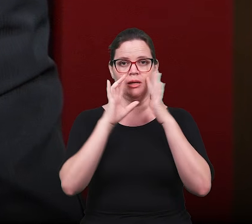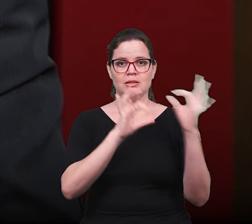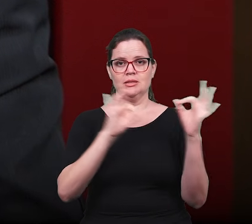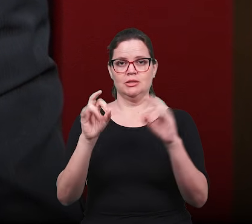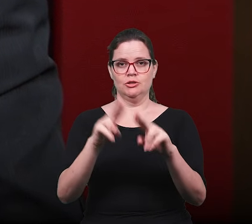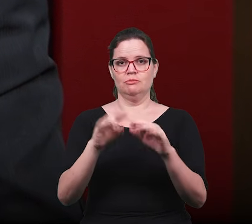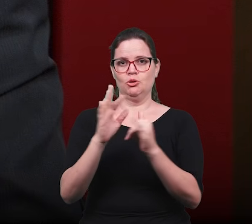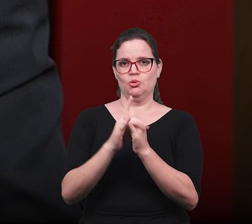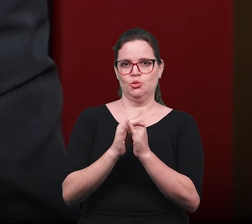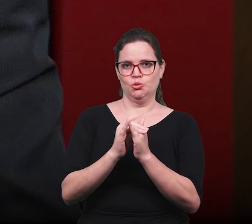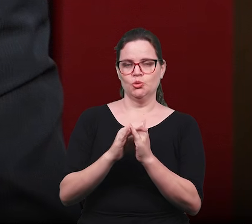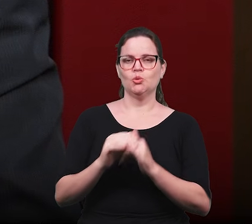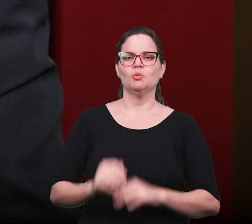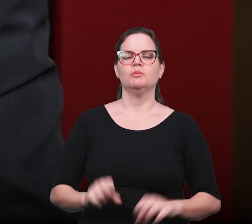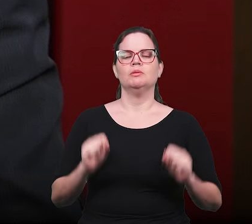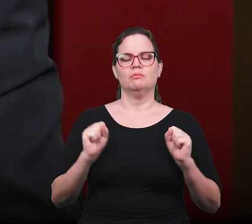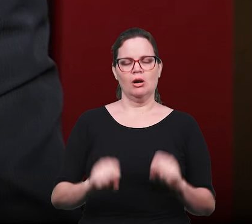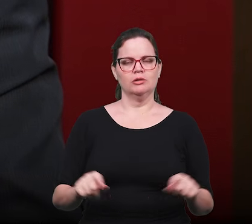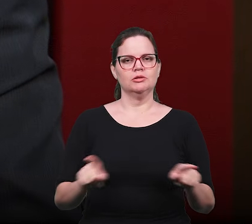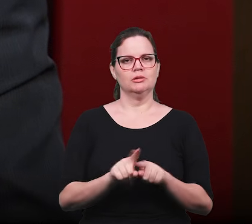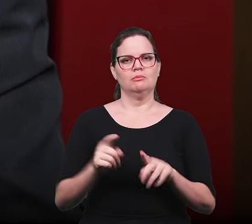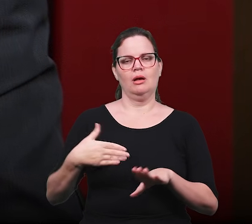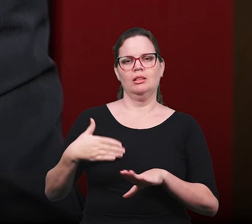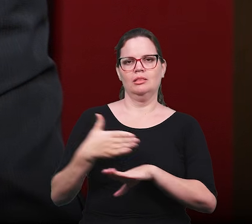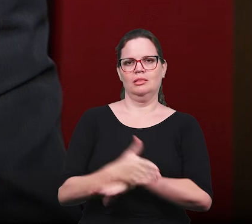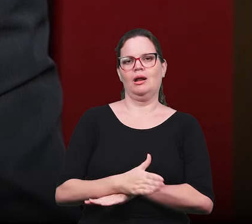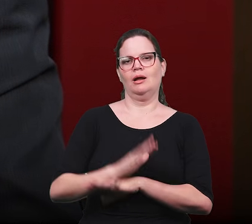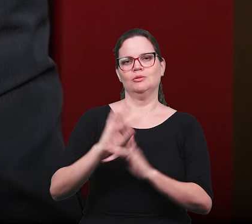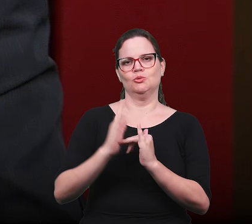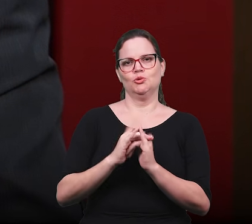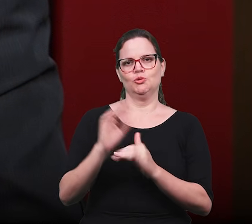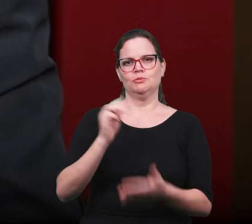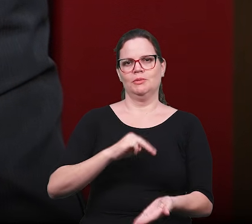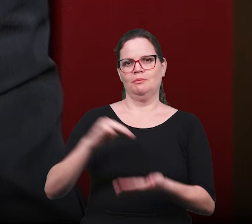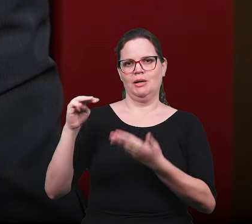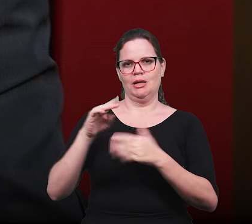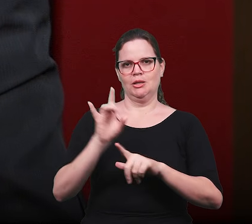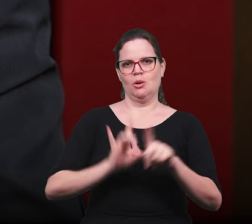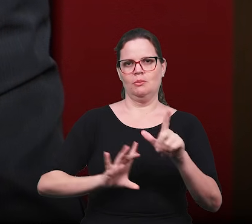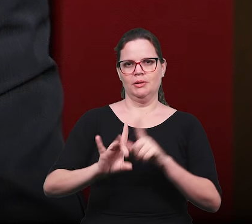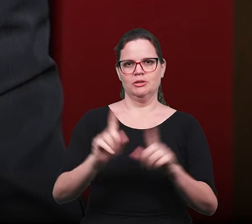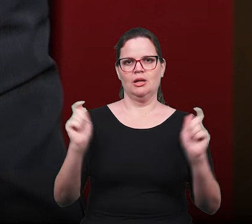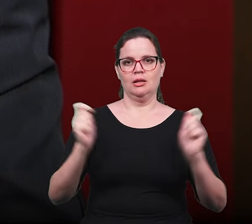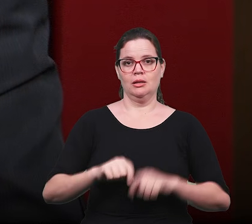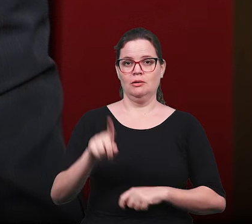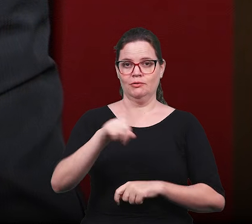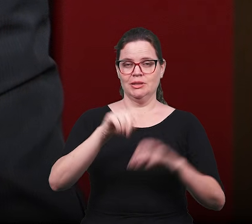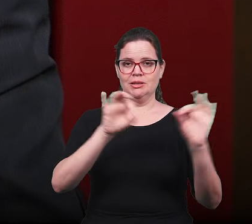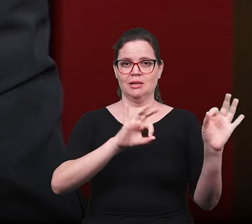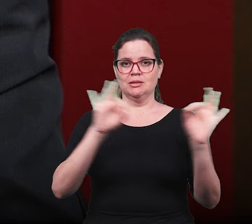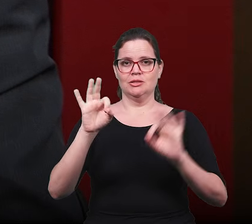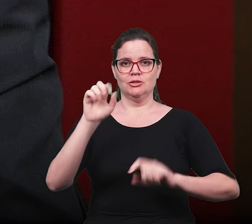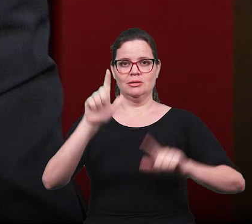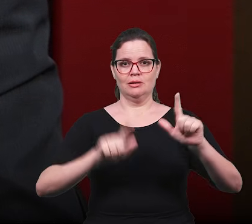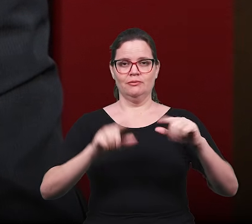pelo YouTube, lá tem uma playlist no Ciência e Fé que você pode compartilhar. Você que está nos assistindo pela